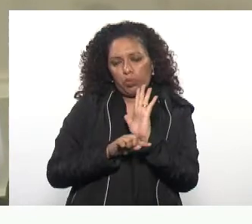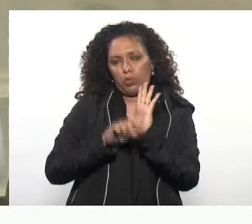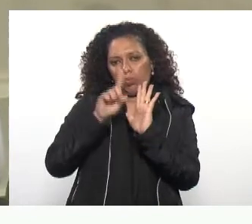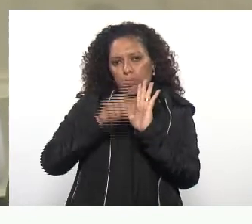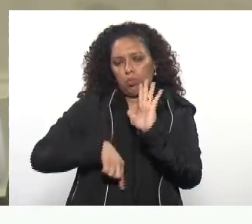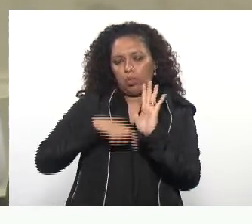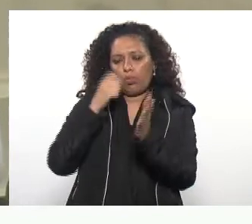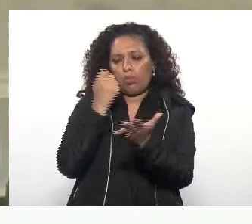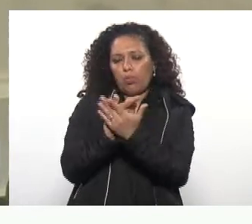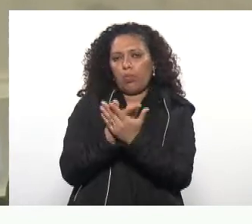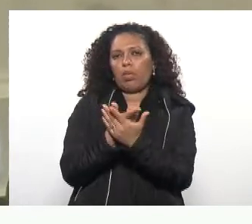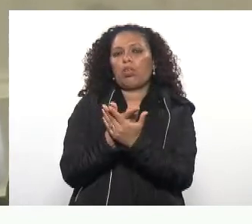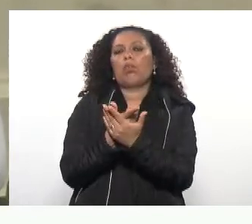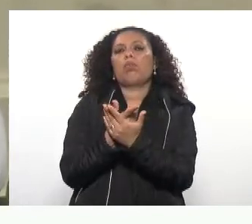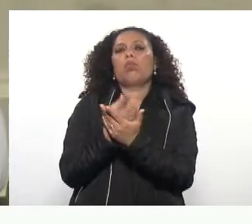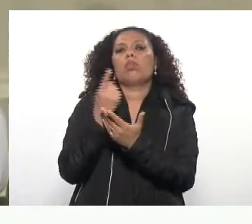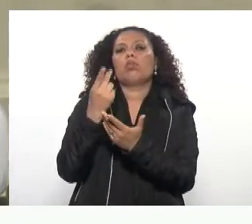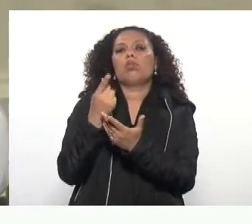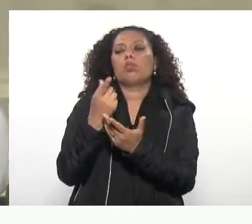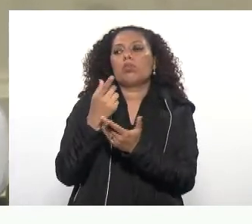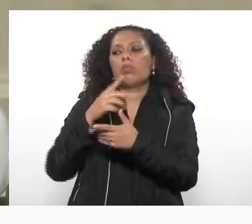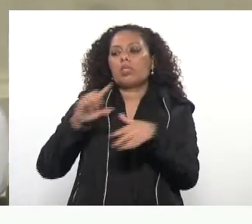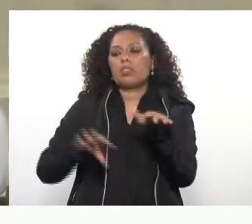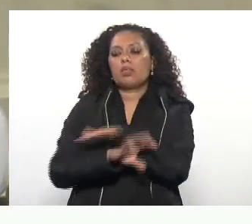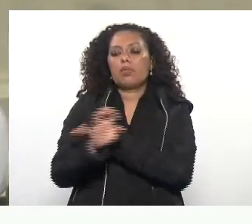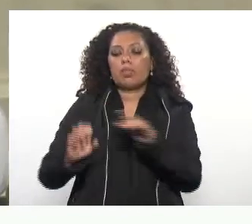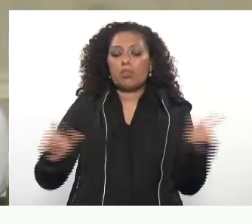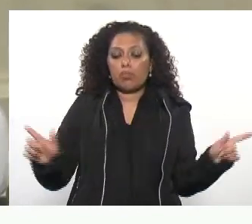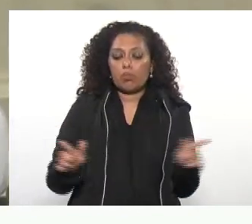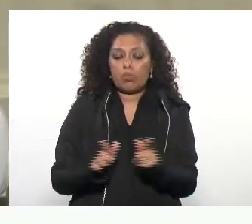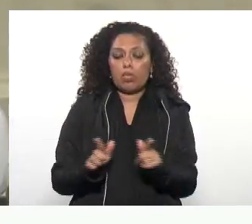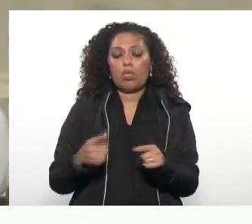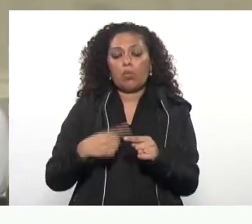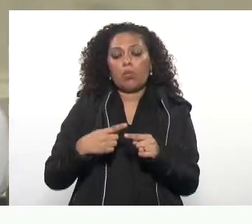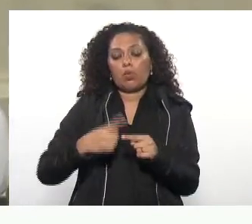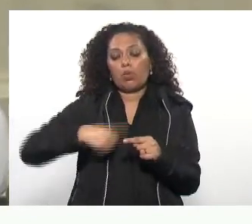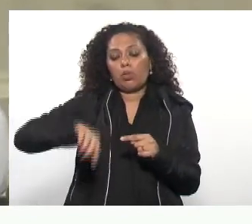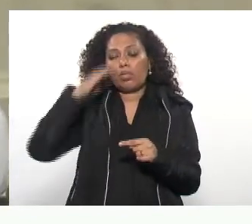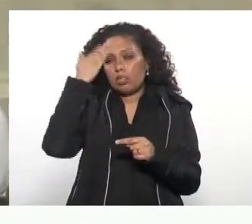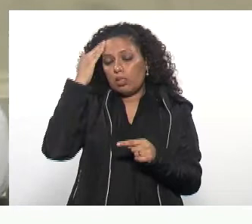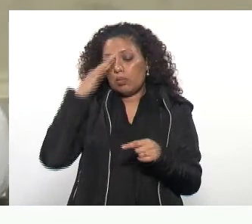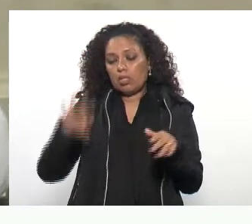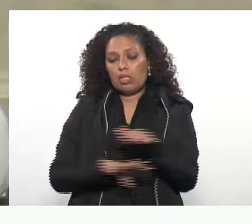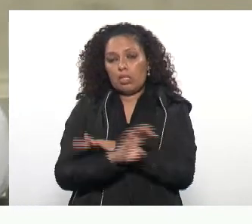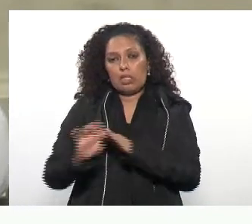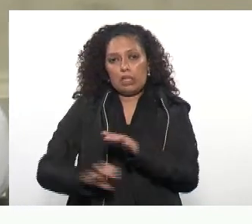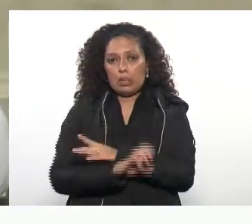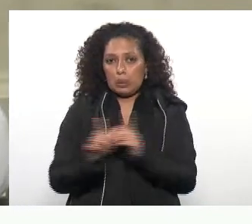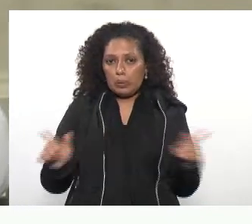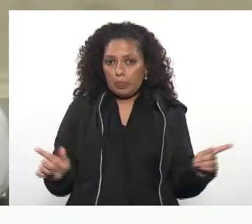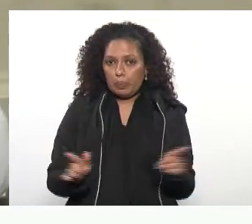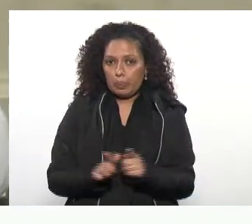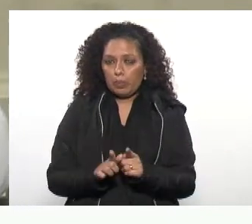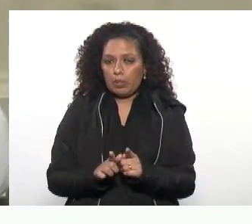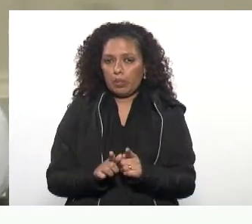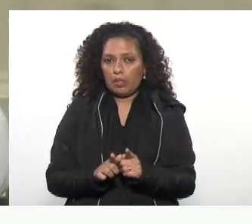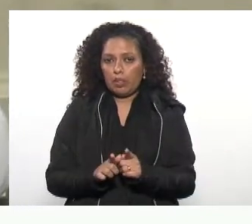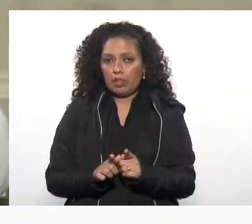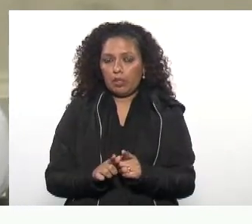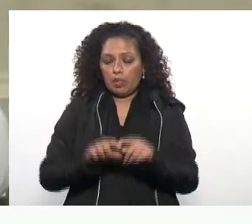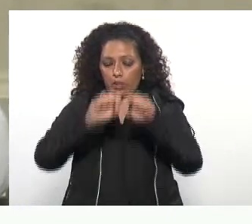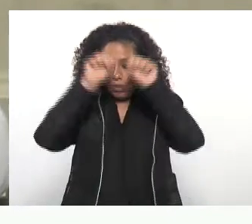mínima para os pequenos comércios, porque a gente entende que o pequeno comerciante, né, num